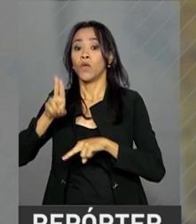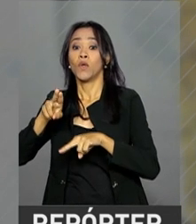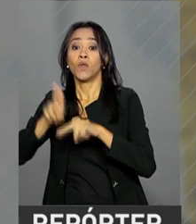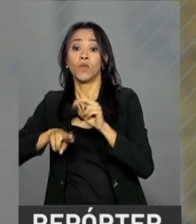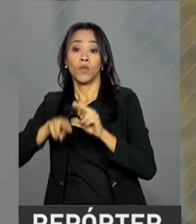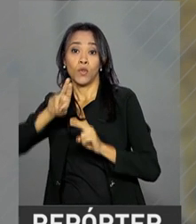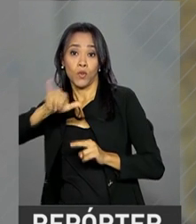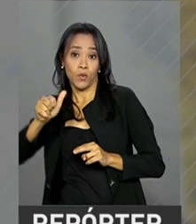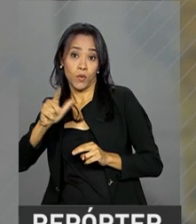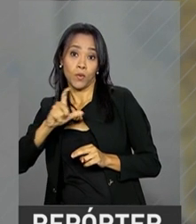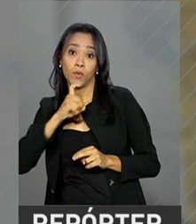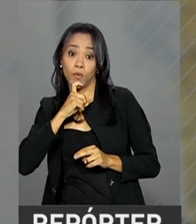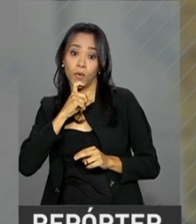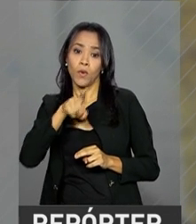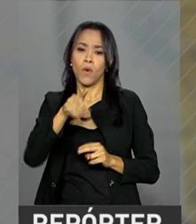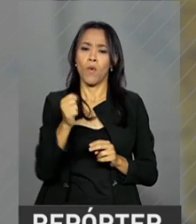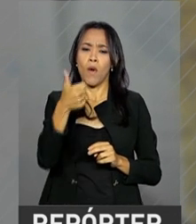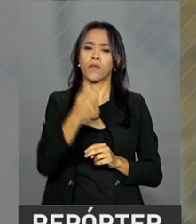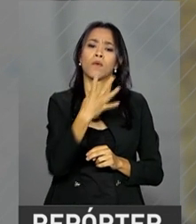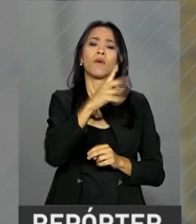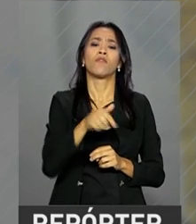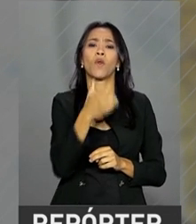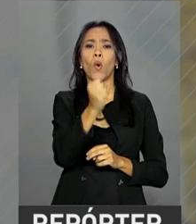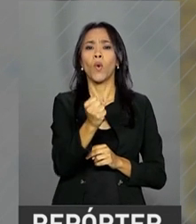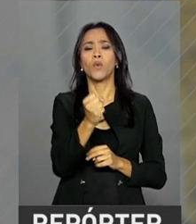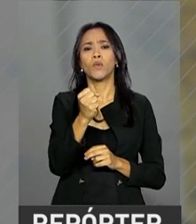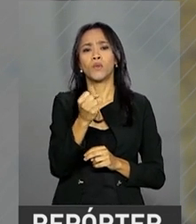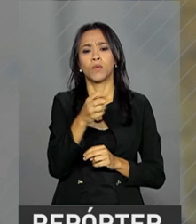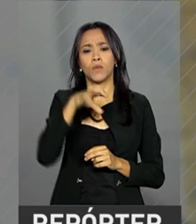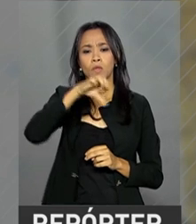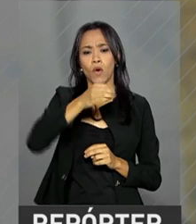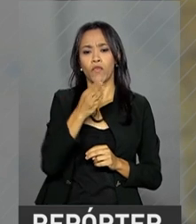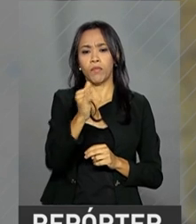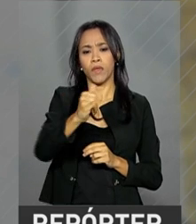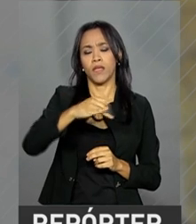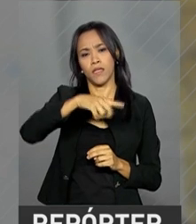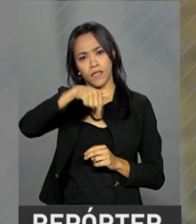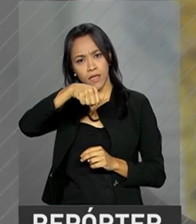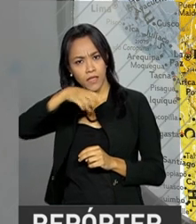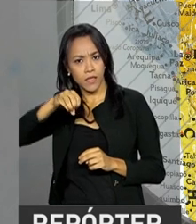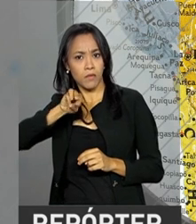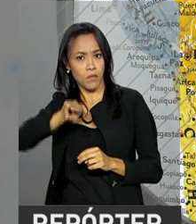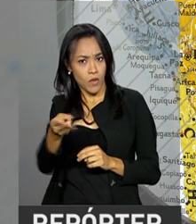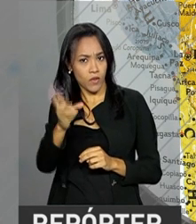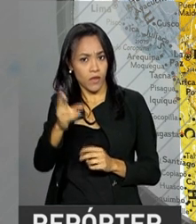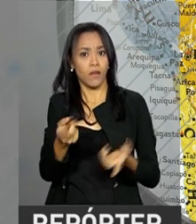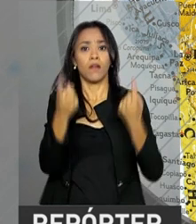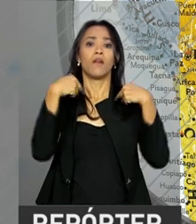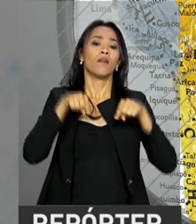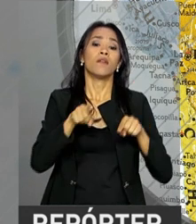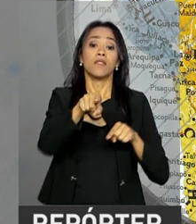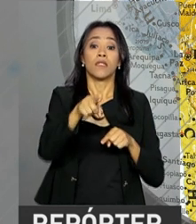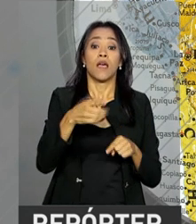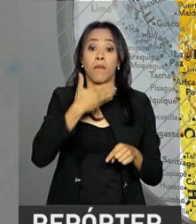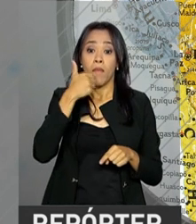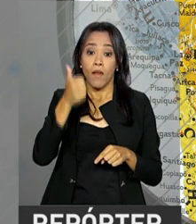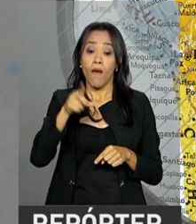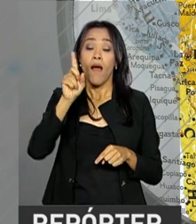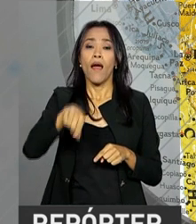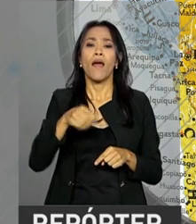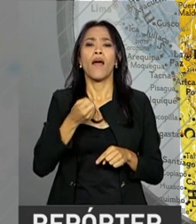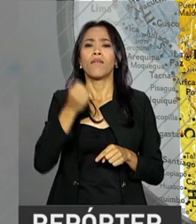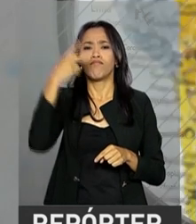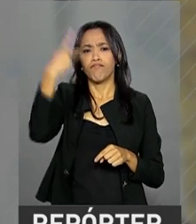5 milhões de viagens devem movimentar 9 bilhões e 700 milhões de reais no país. A preferência é pelos